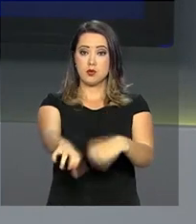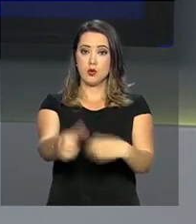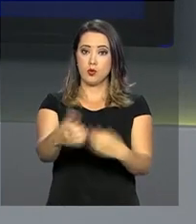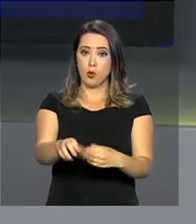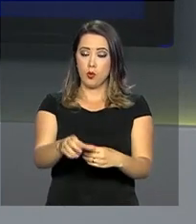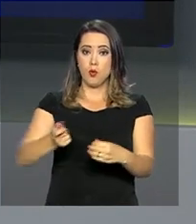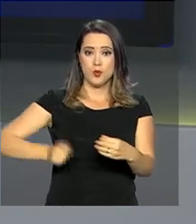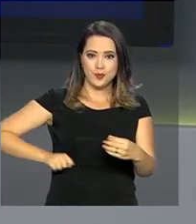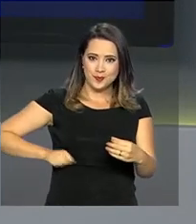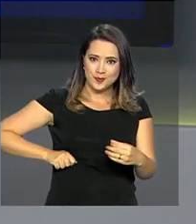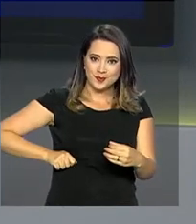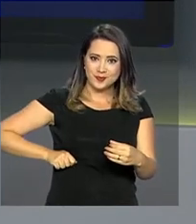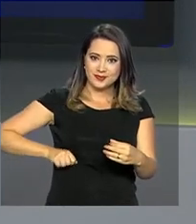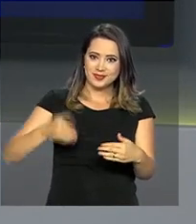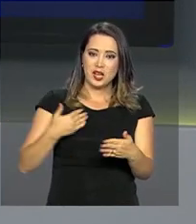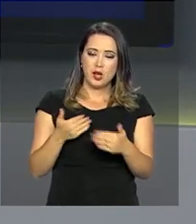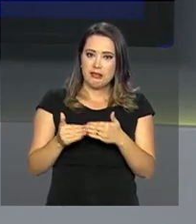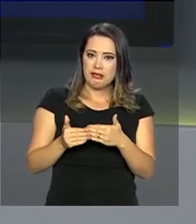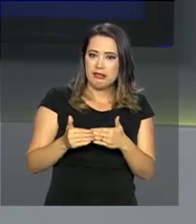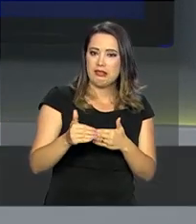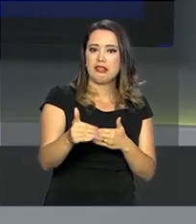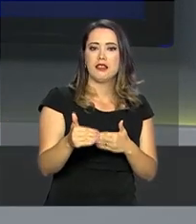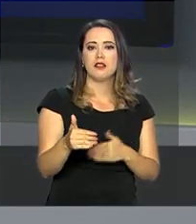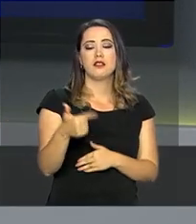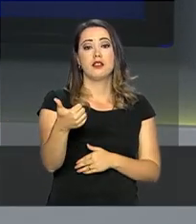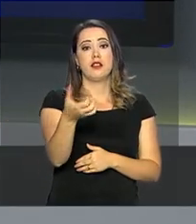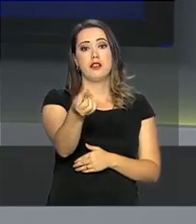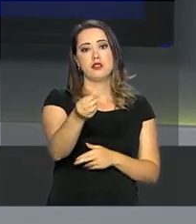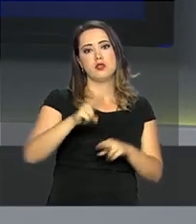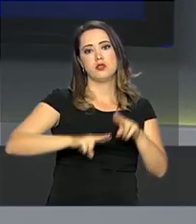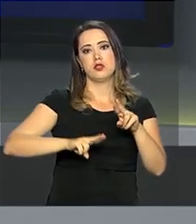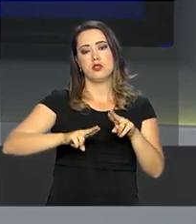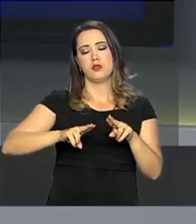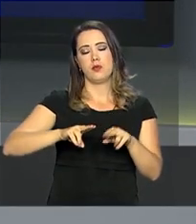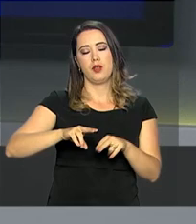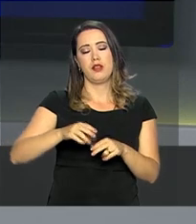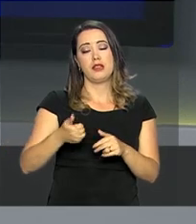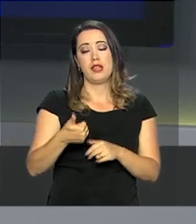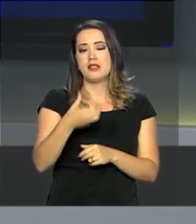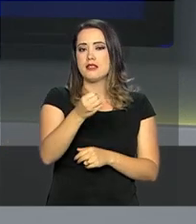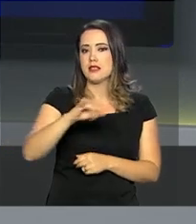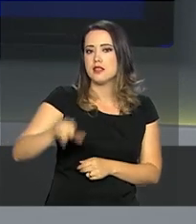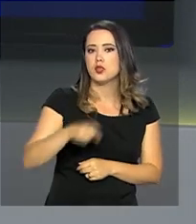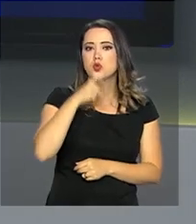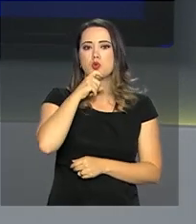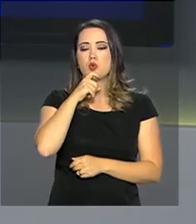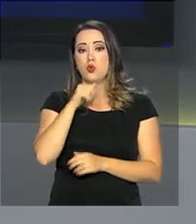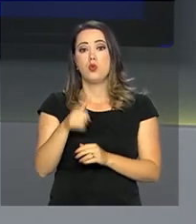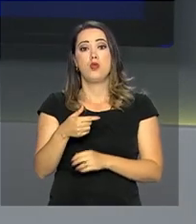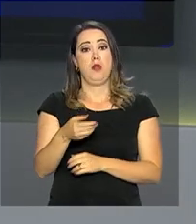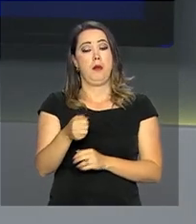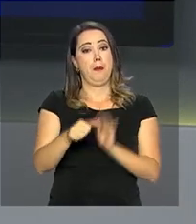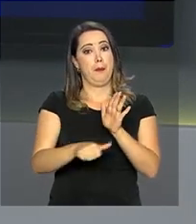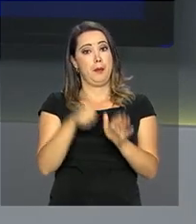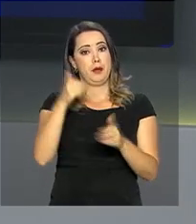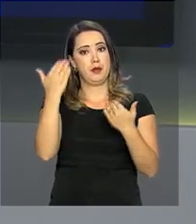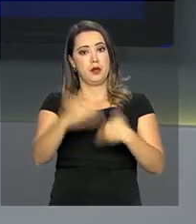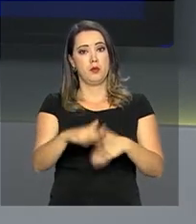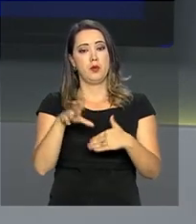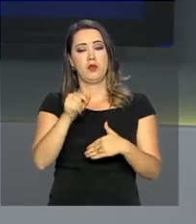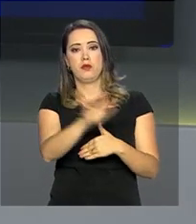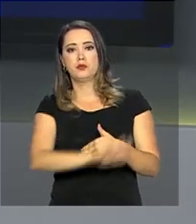para a carreira de diplomata seguem até 16 de julho a primeira fase das provas será aplicada em todos os estados brasileiros